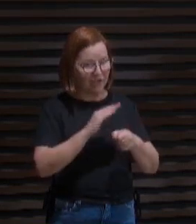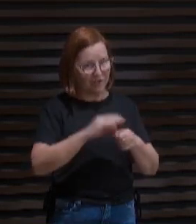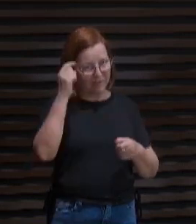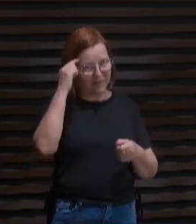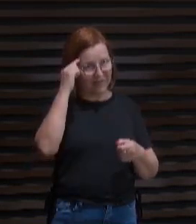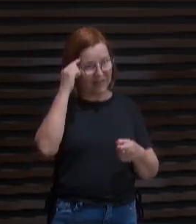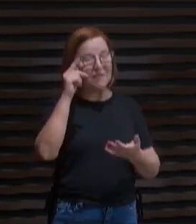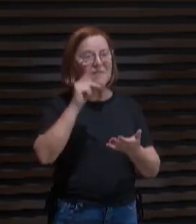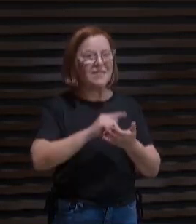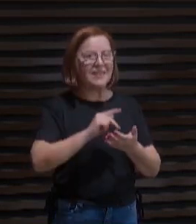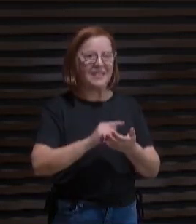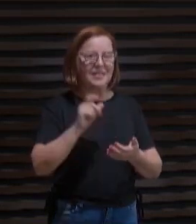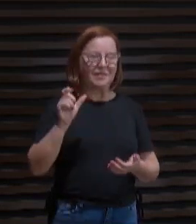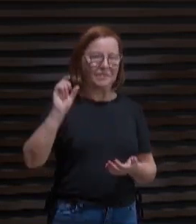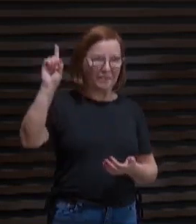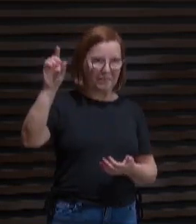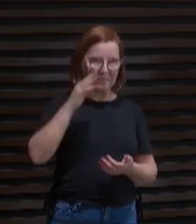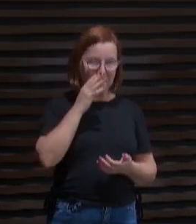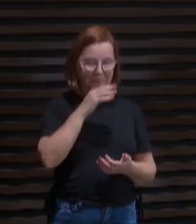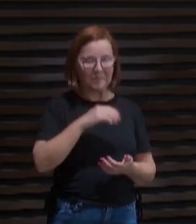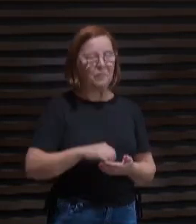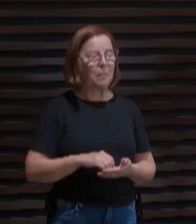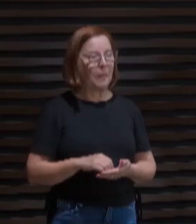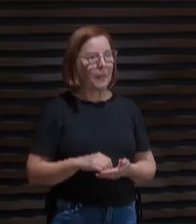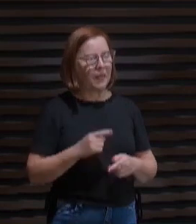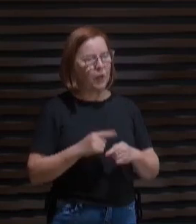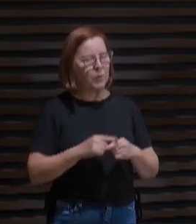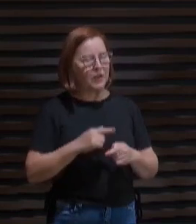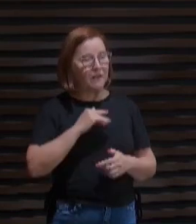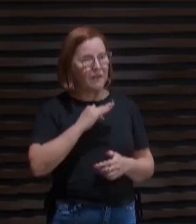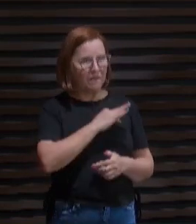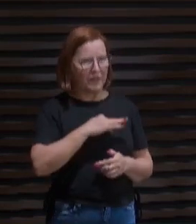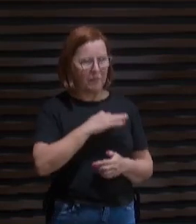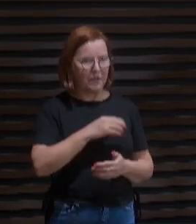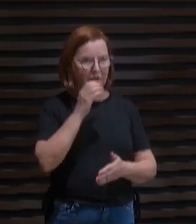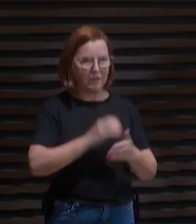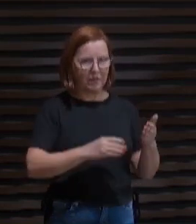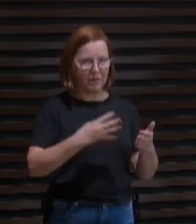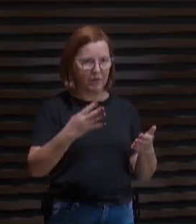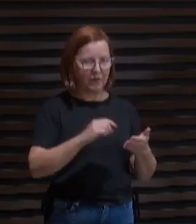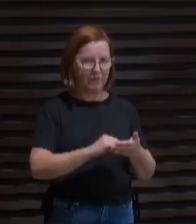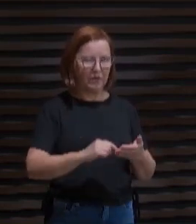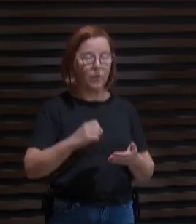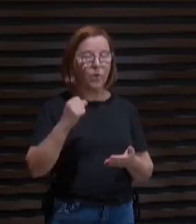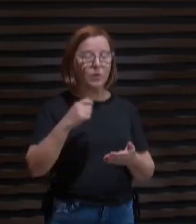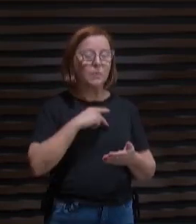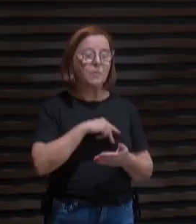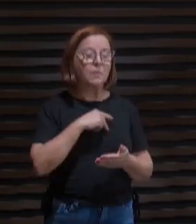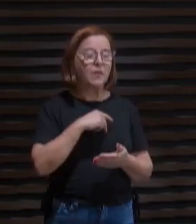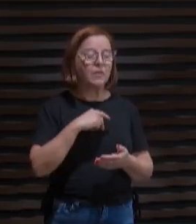da palavra de Deus. Por que lá em Filipenses 4:8, Paulo vai dizer o que ele